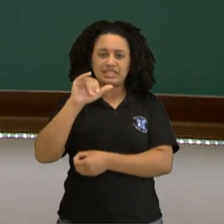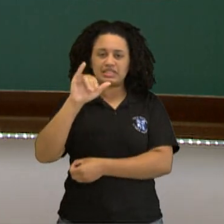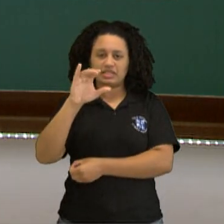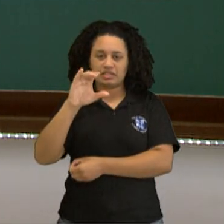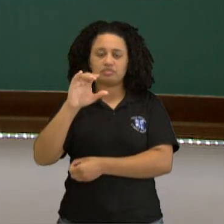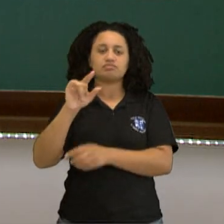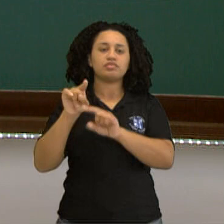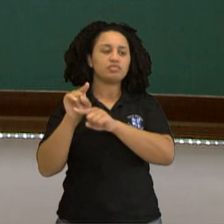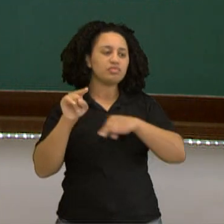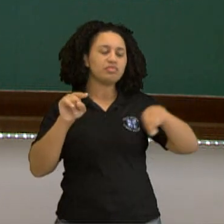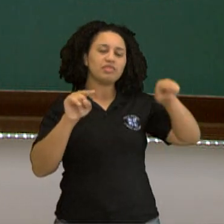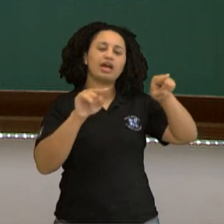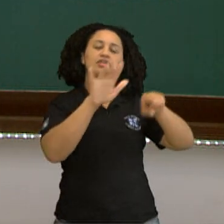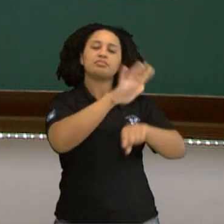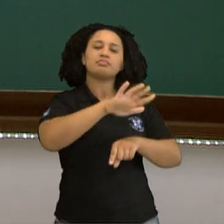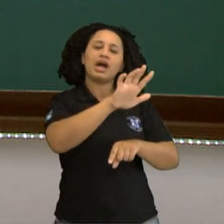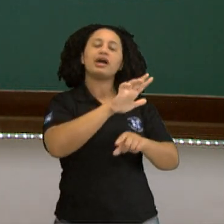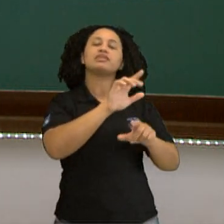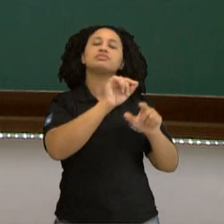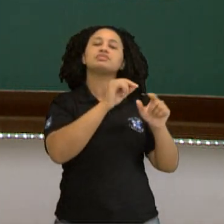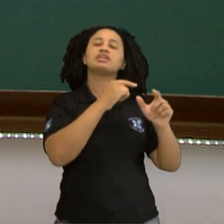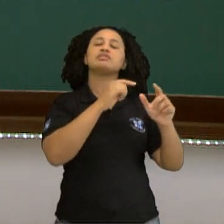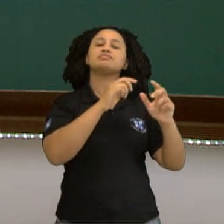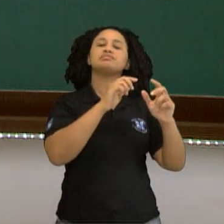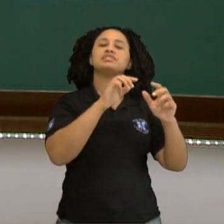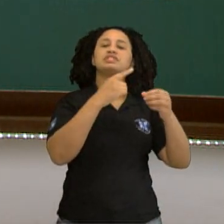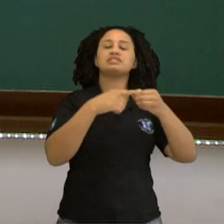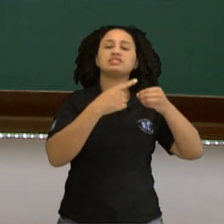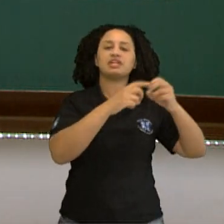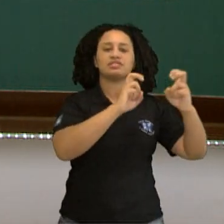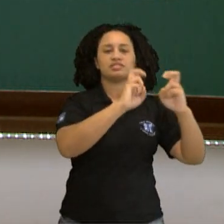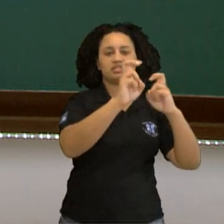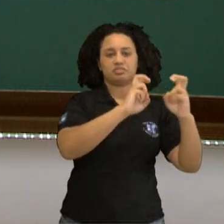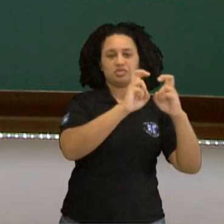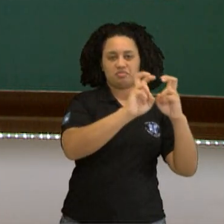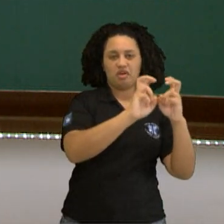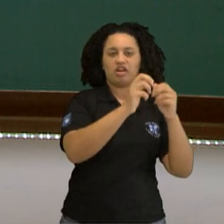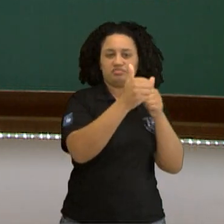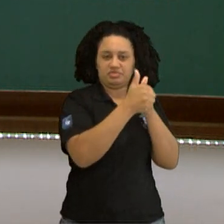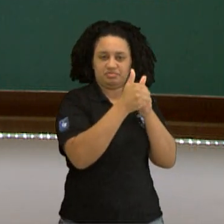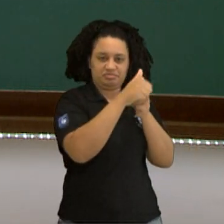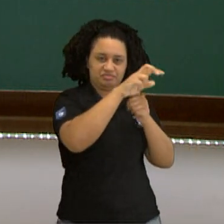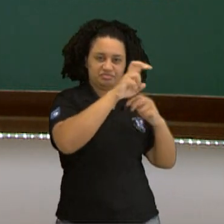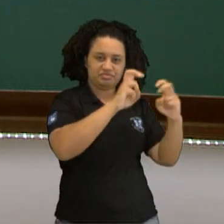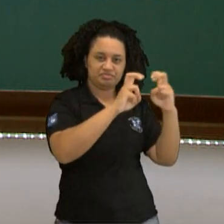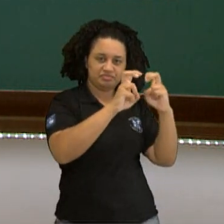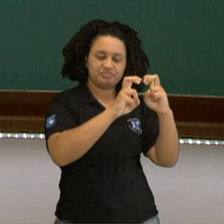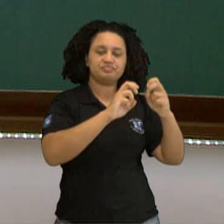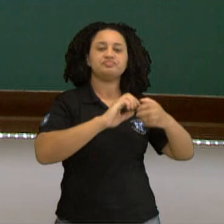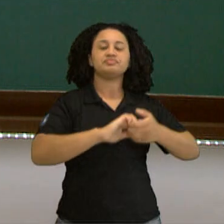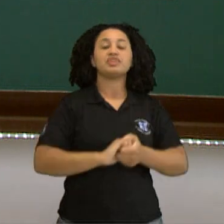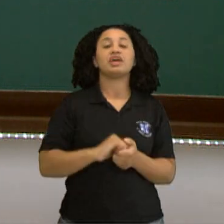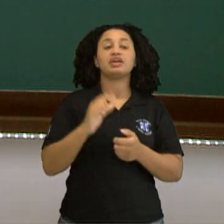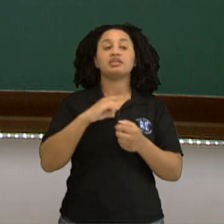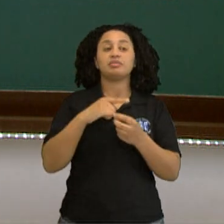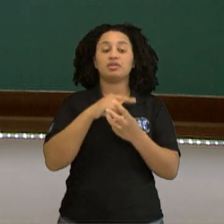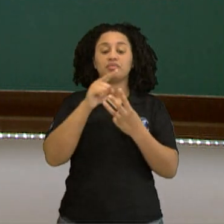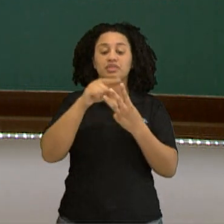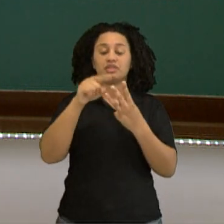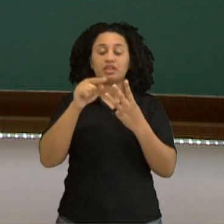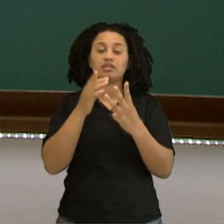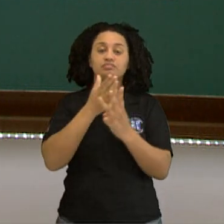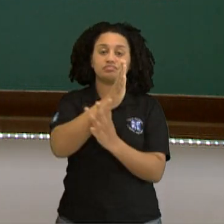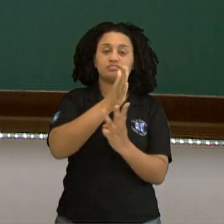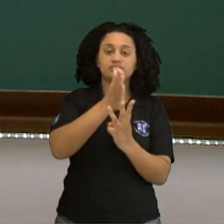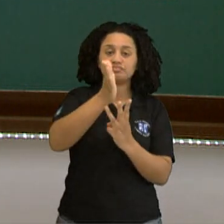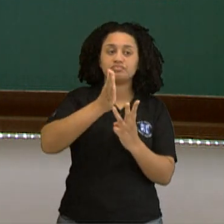para Ortigueira, indo para uma cidade aqui em cima, Telêmaco Borba, certo? Ele me deu aqui três possíveis trajetos. Ele me deu um trajeto